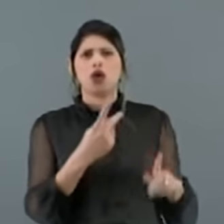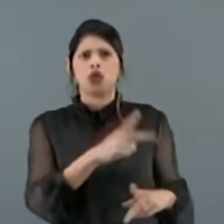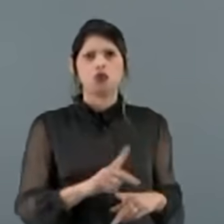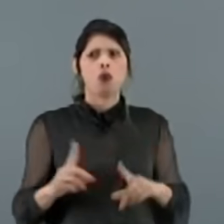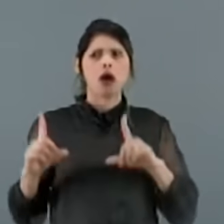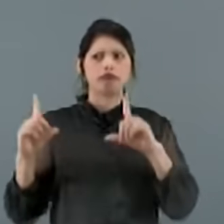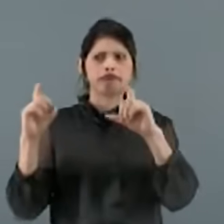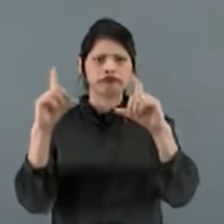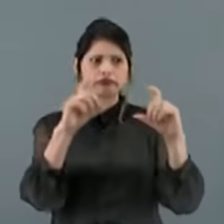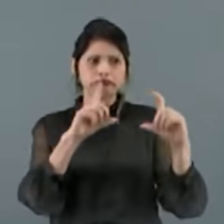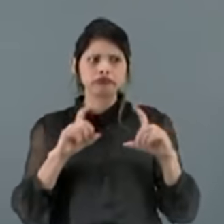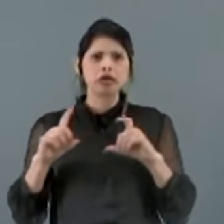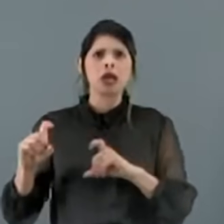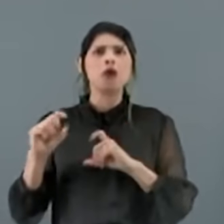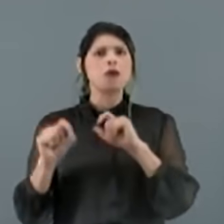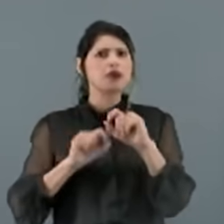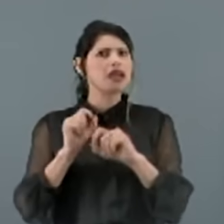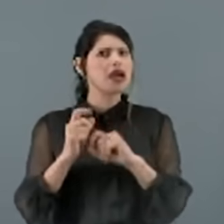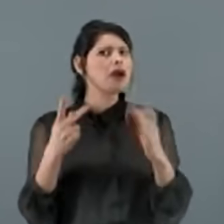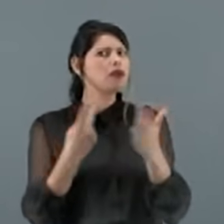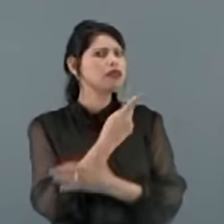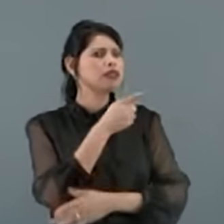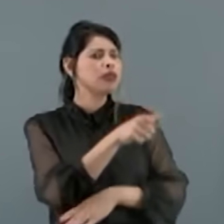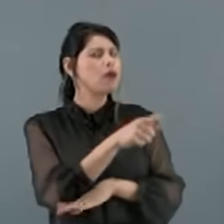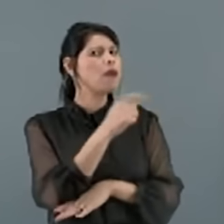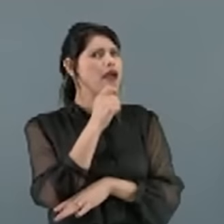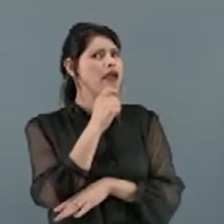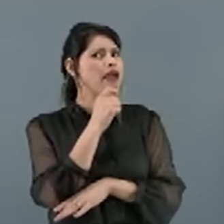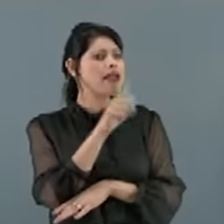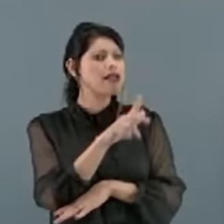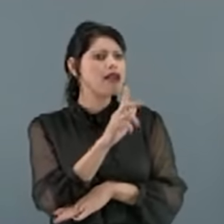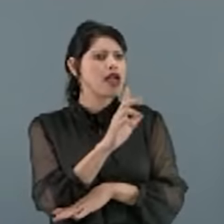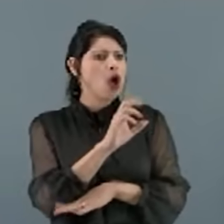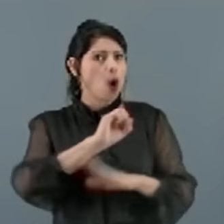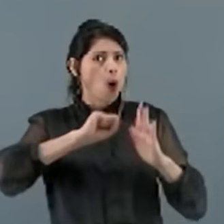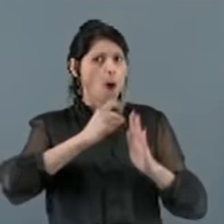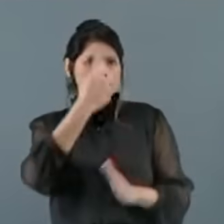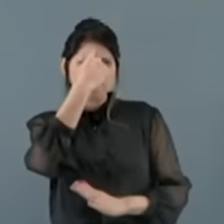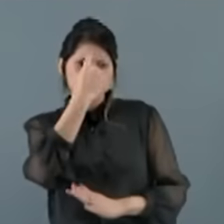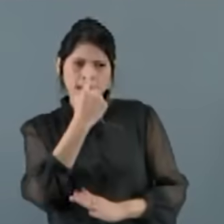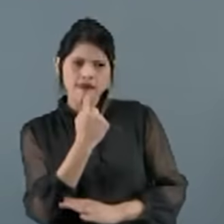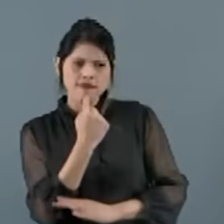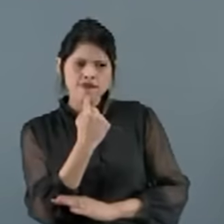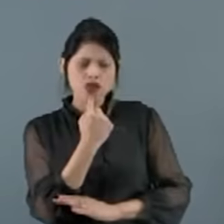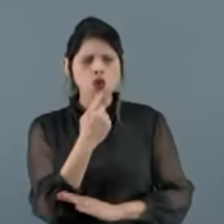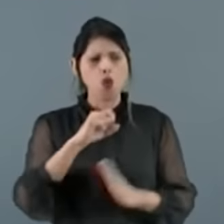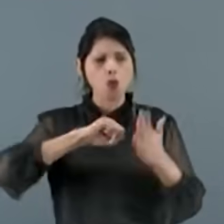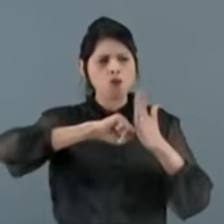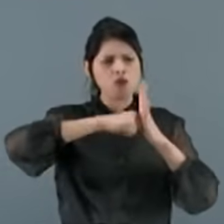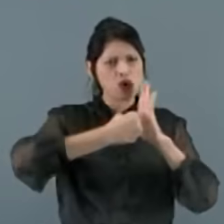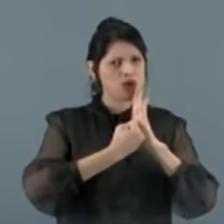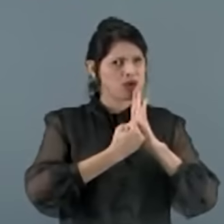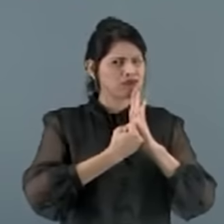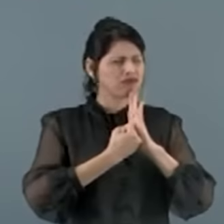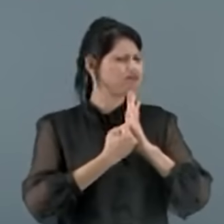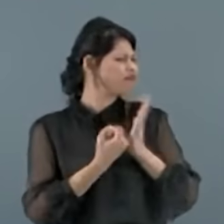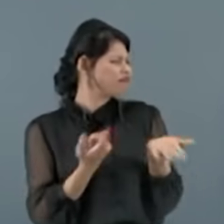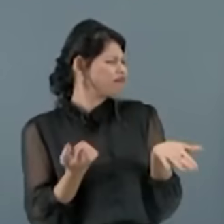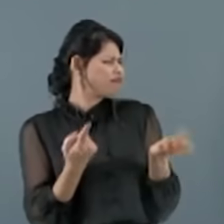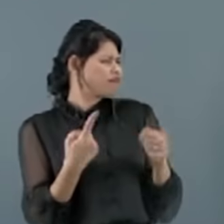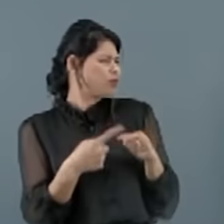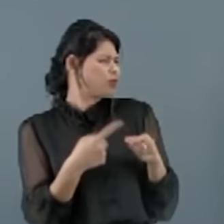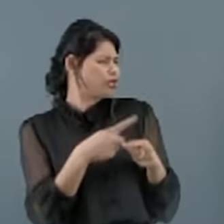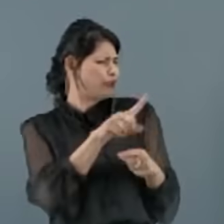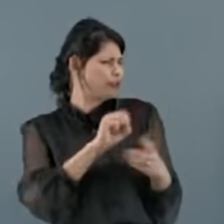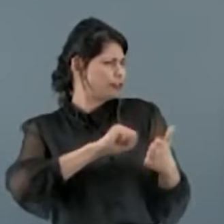CNN vieram à tona, o Adriano acabou fechando o seu perfil. Algum motivo, Adriano, que o levou a fechar o perfil,